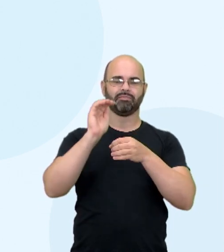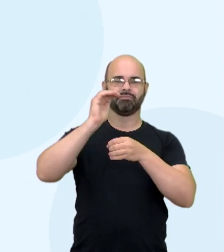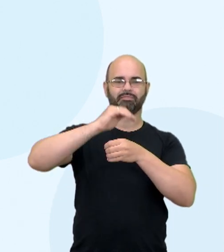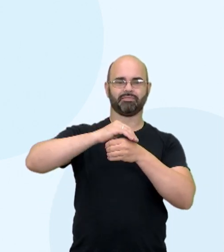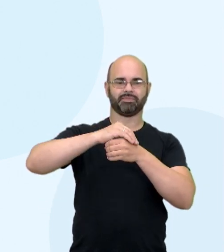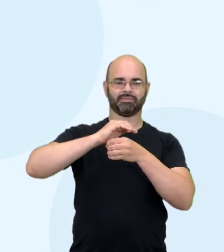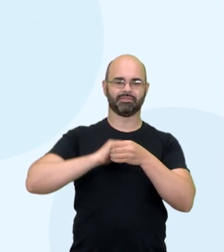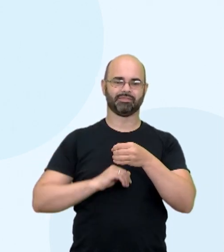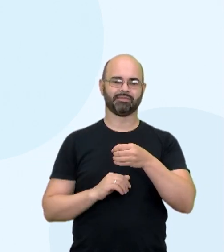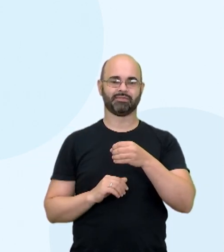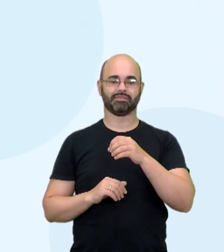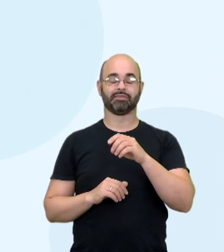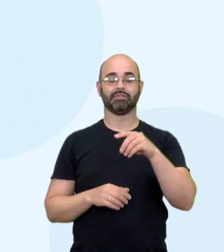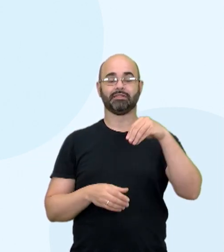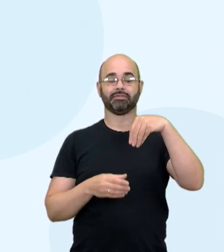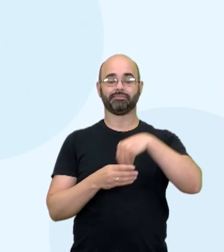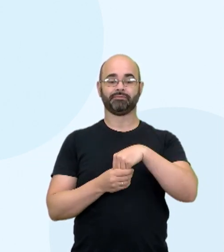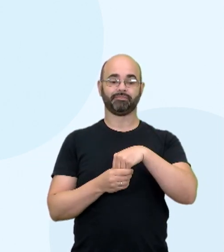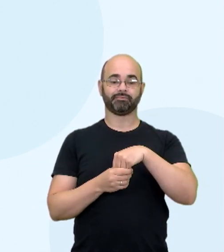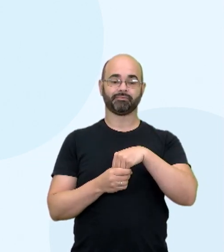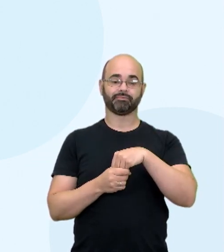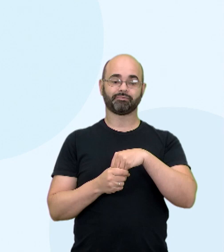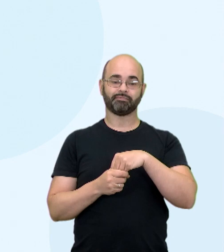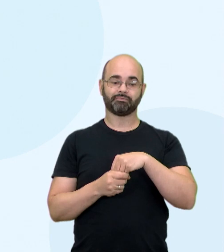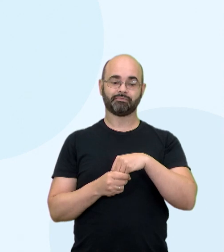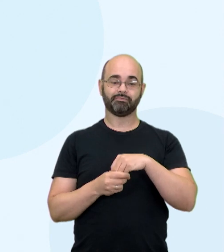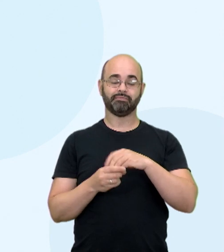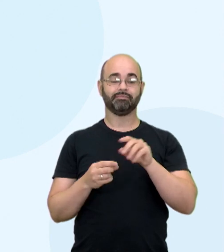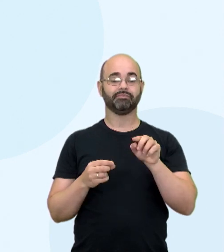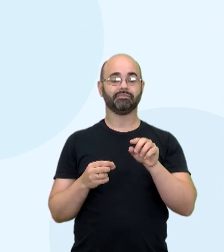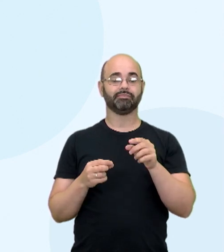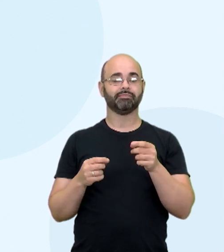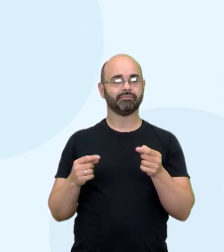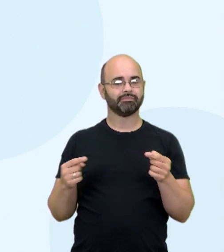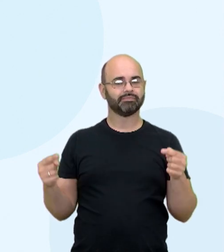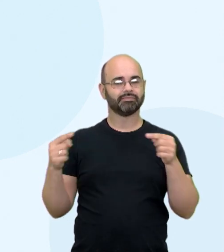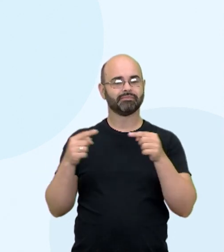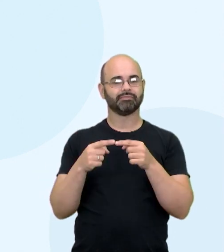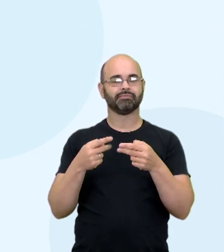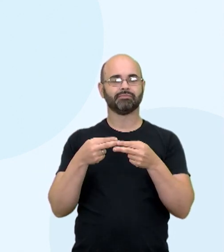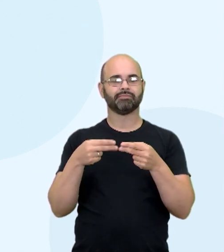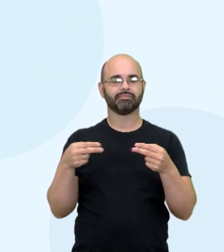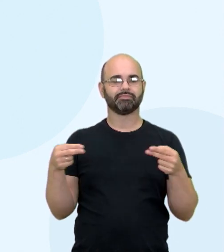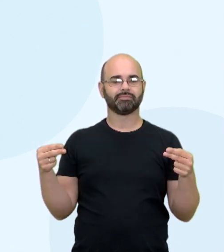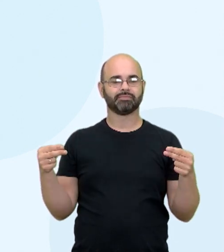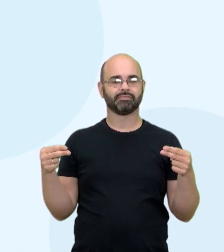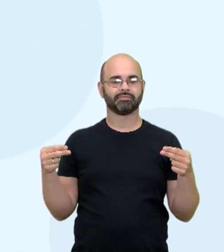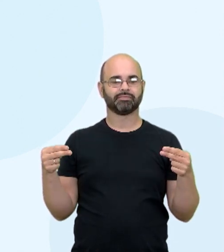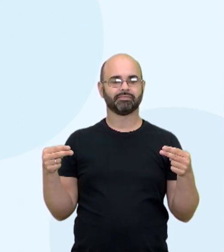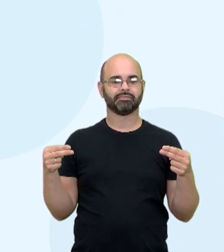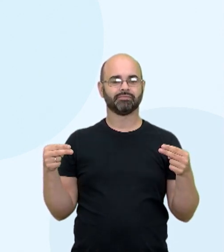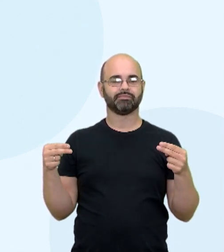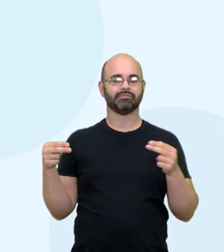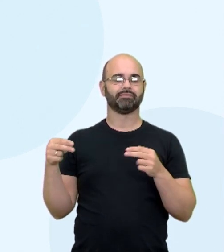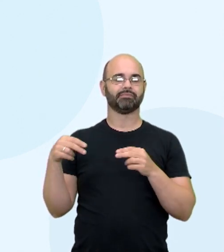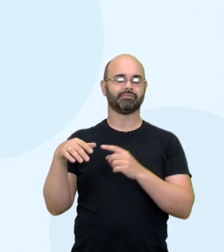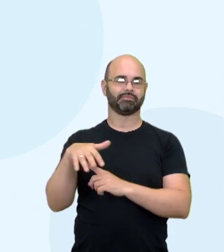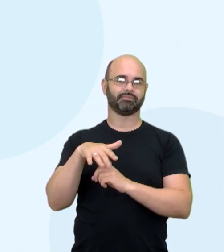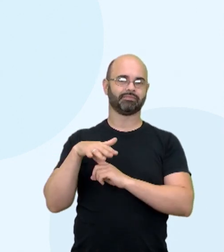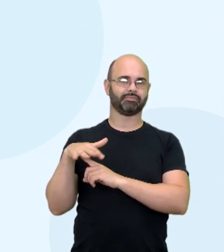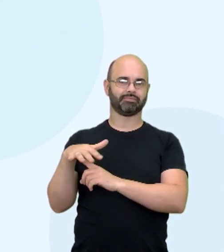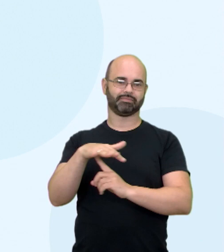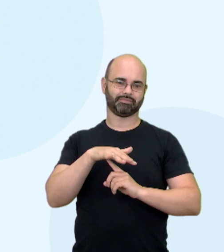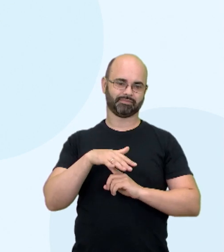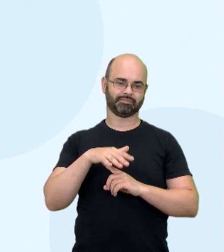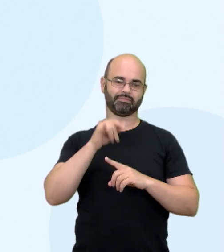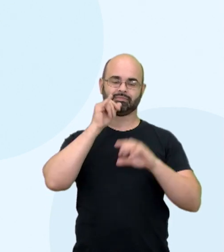dentro dele tem uma ilustração que remete aos elementos na Terra, né? Então remete